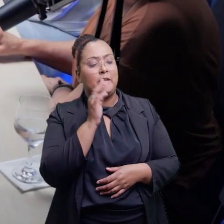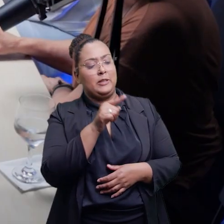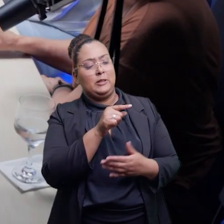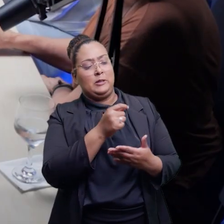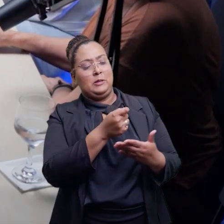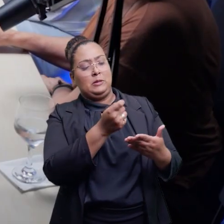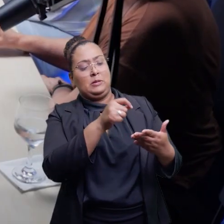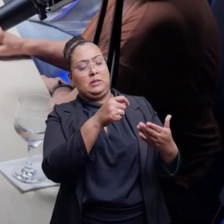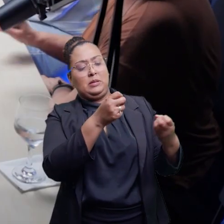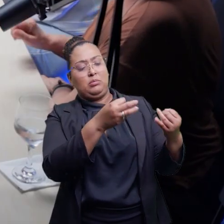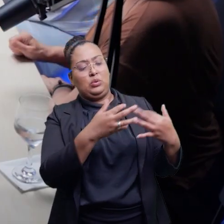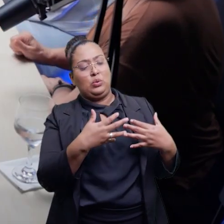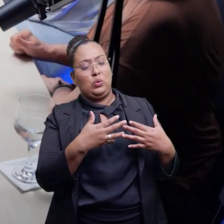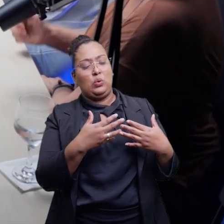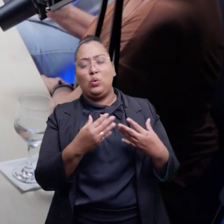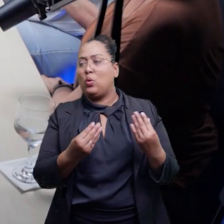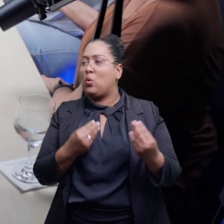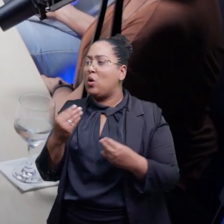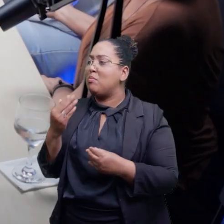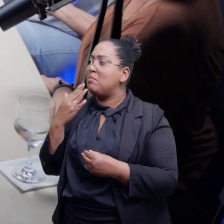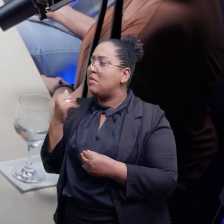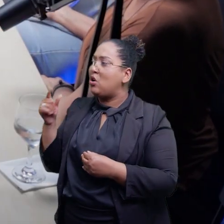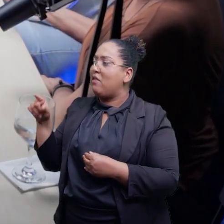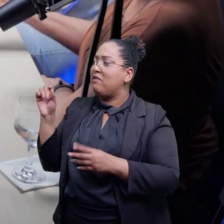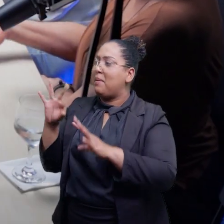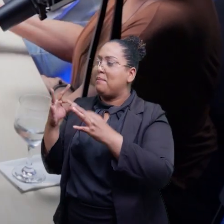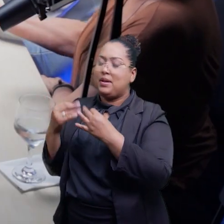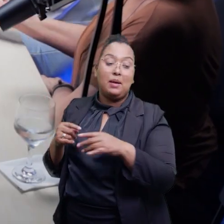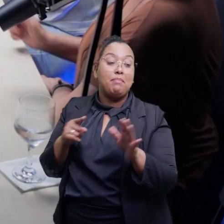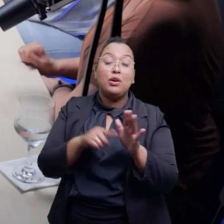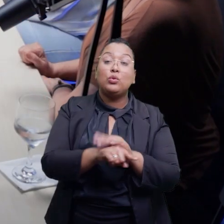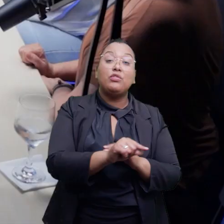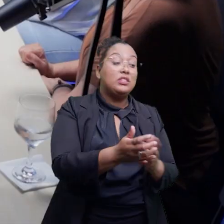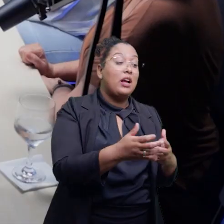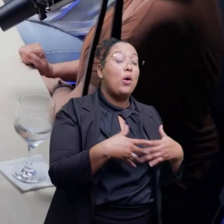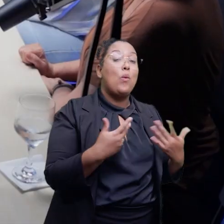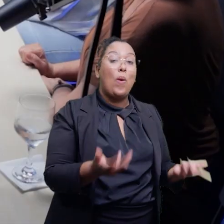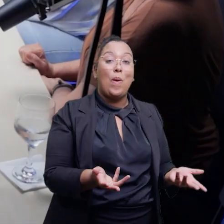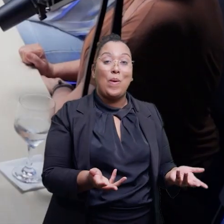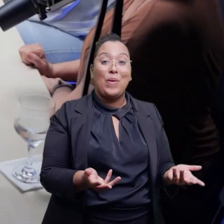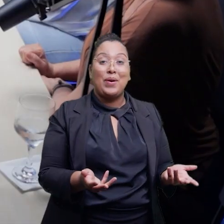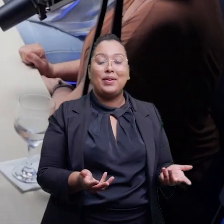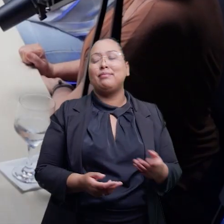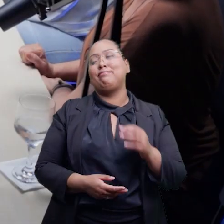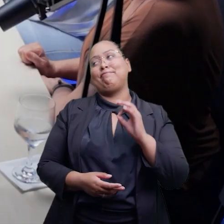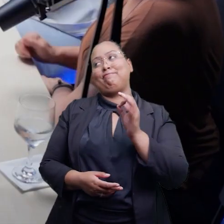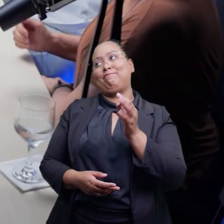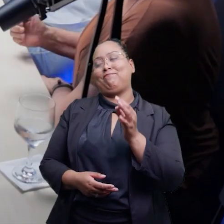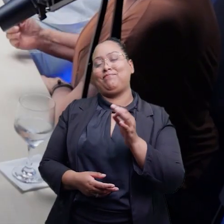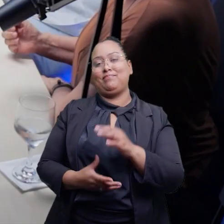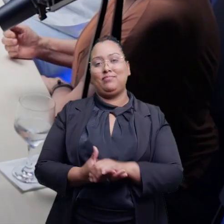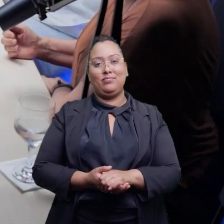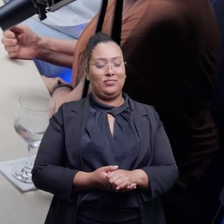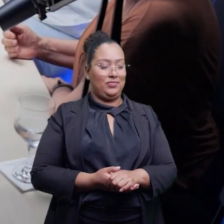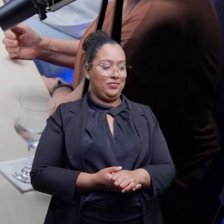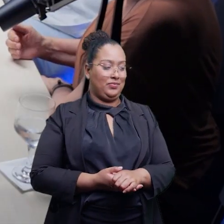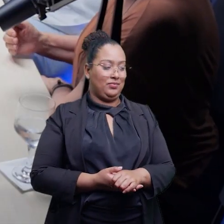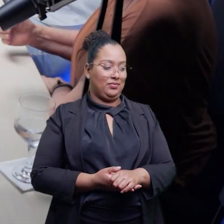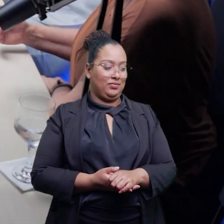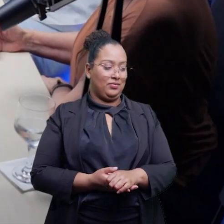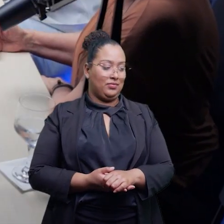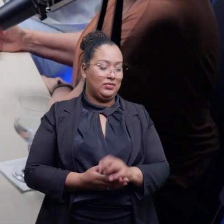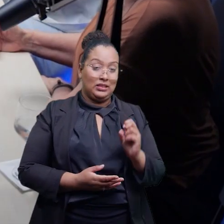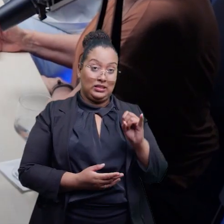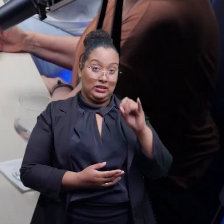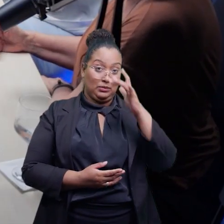que família essa criança e adolescente quer. Como é que eu vou escolher a melhor família se eu não sei qual que ela quer? Com Né? certeza. É a história assim,